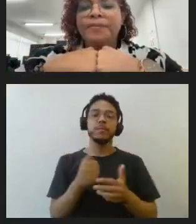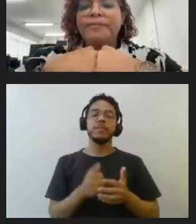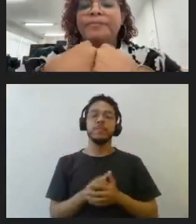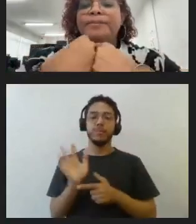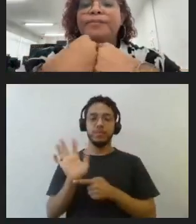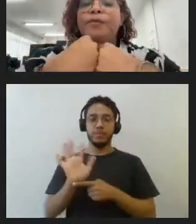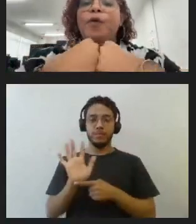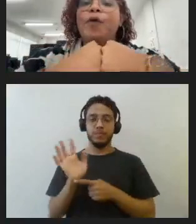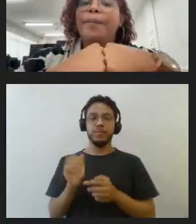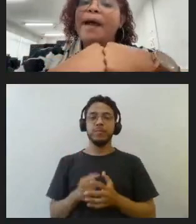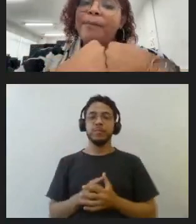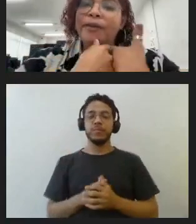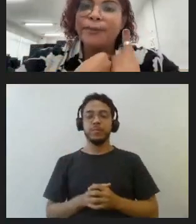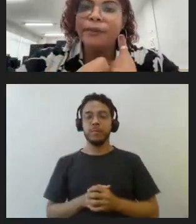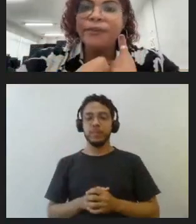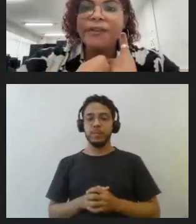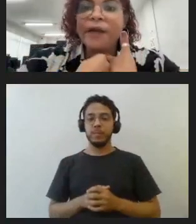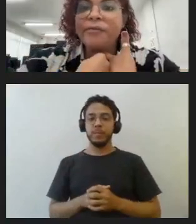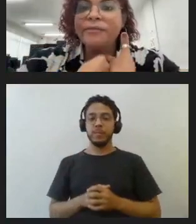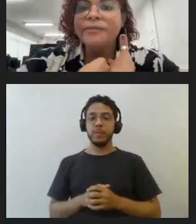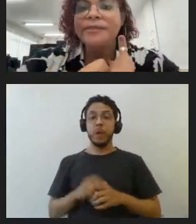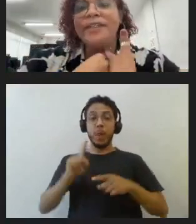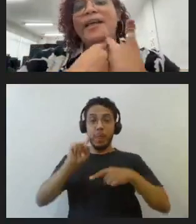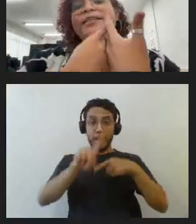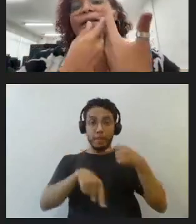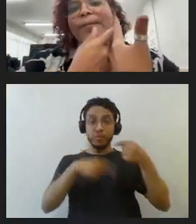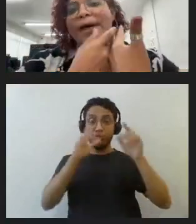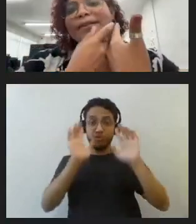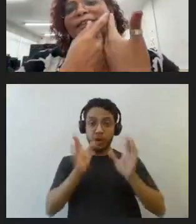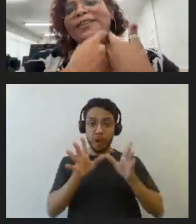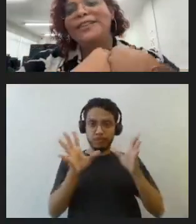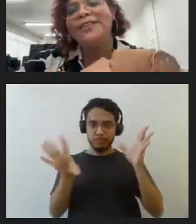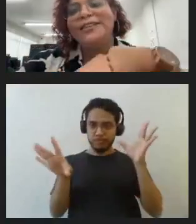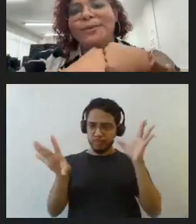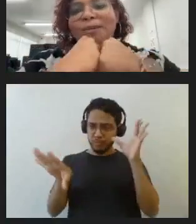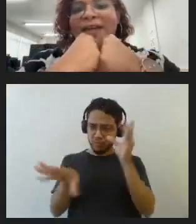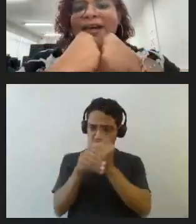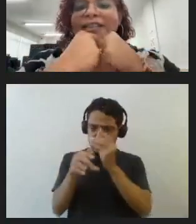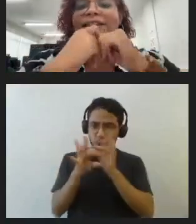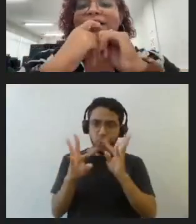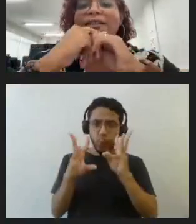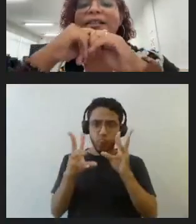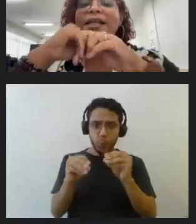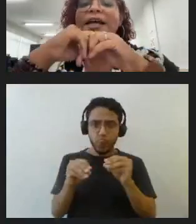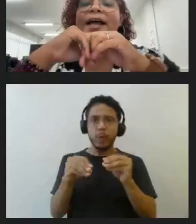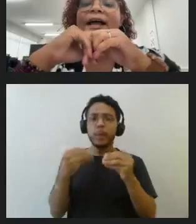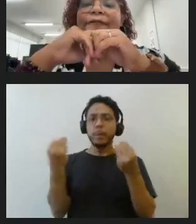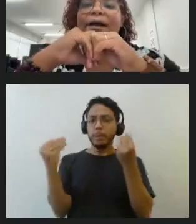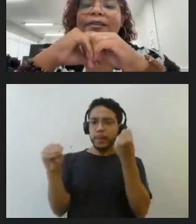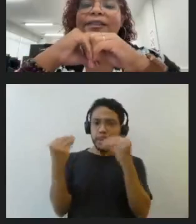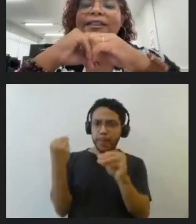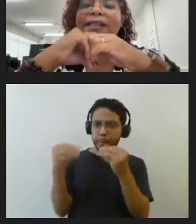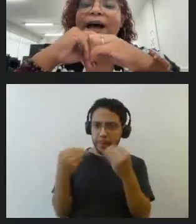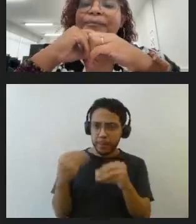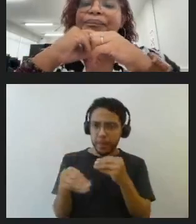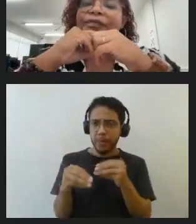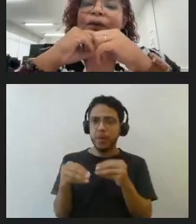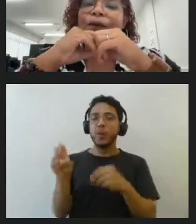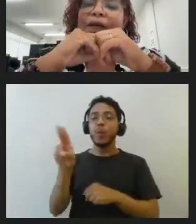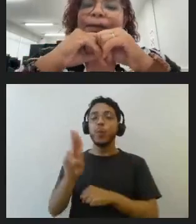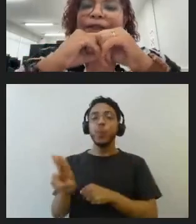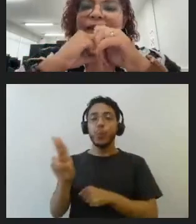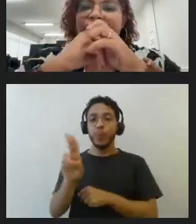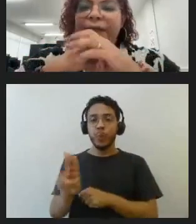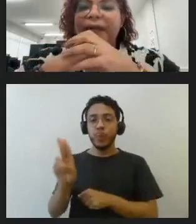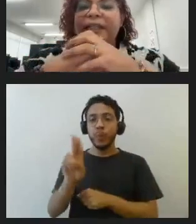Então, para a pós-produção, que é essa parte de montagem, a gente vai utilizar